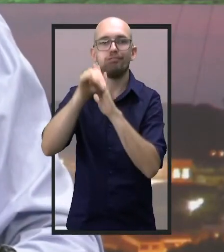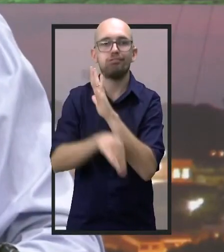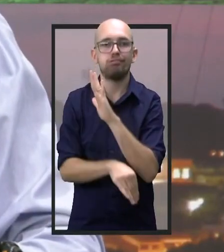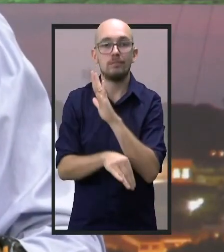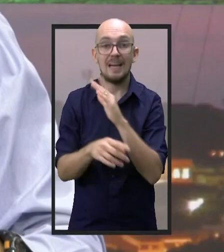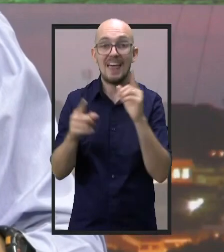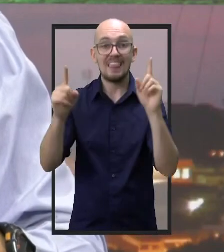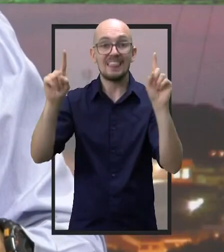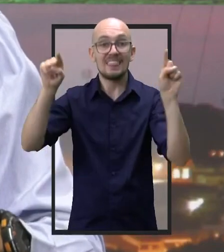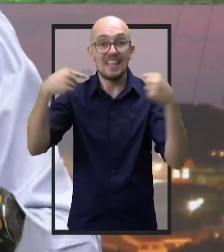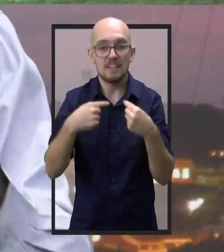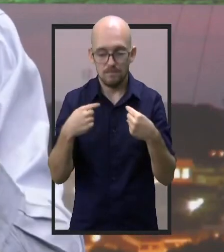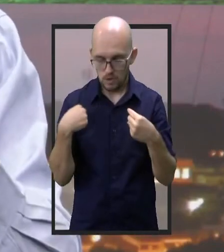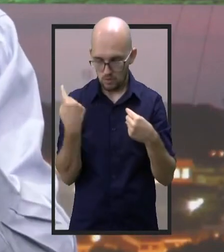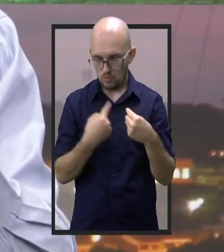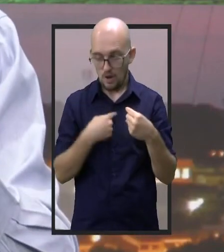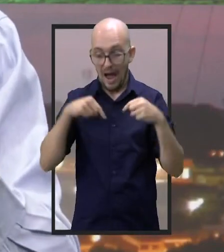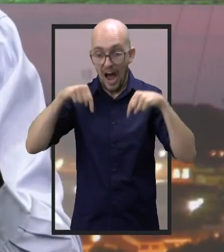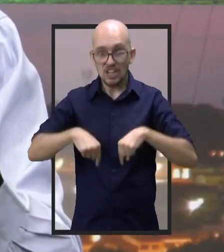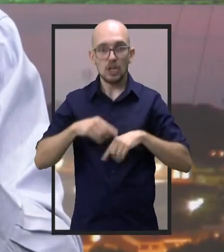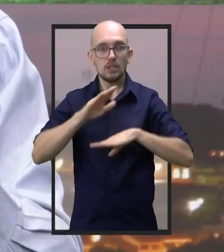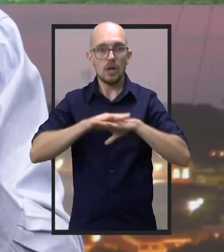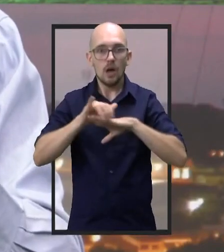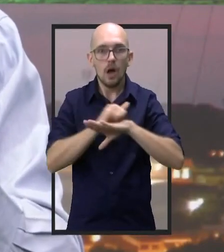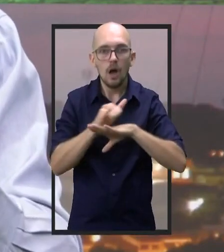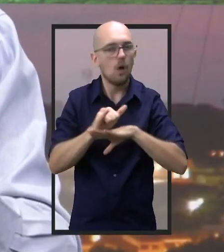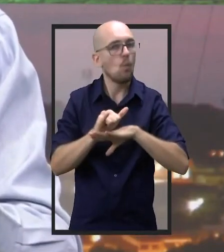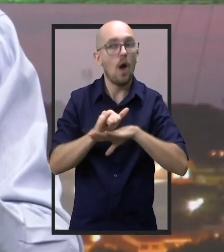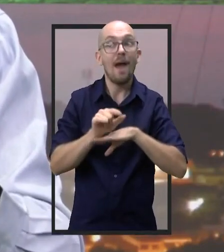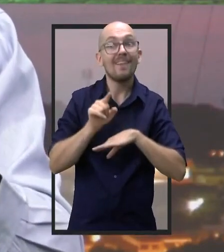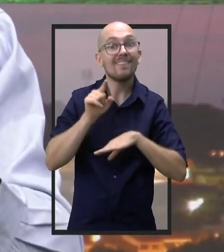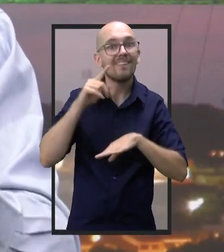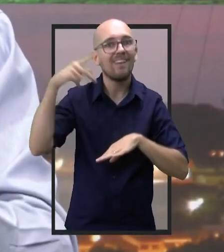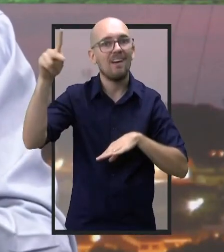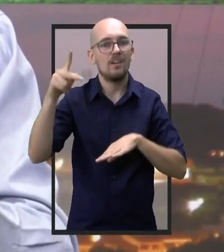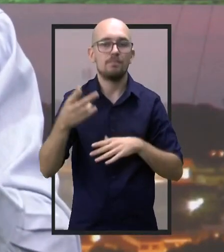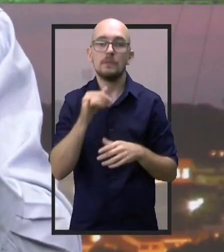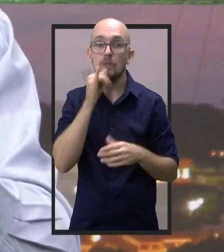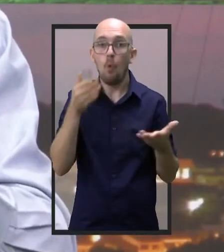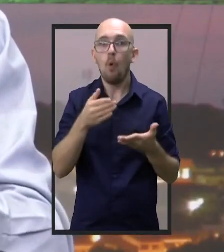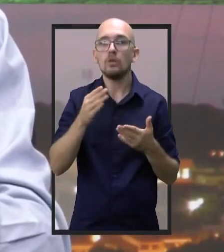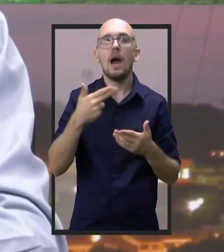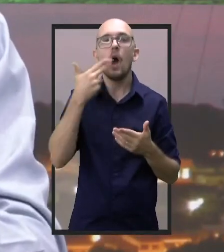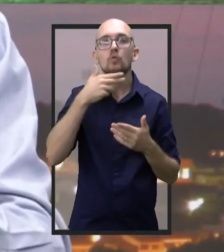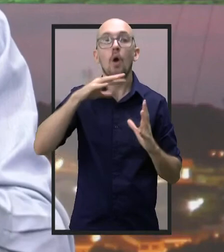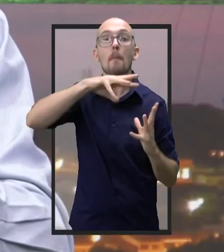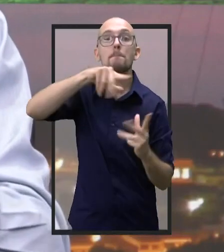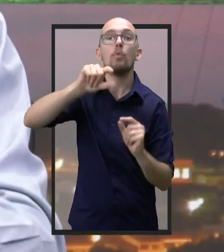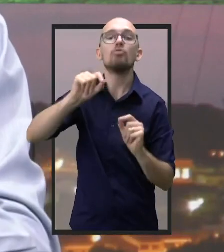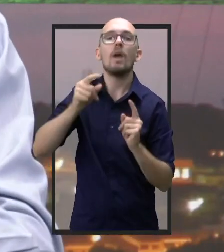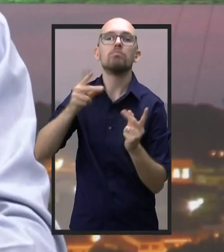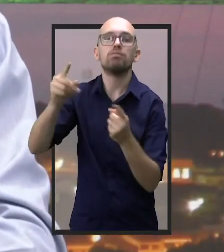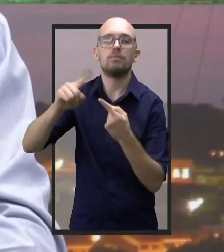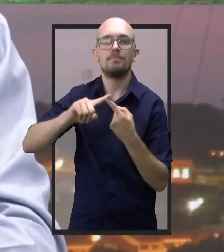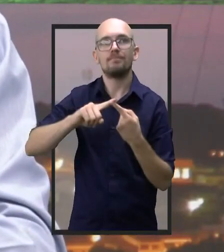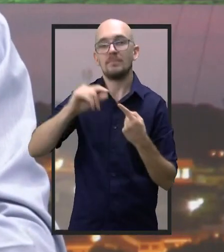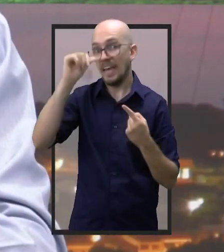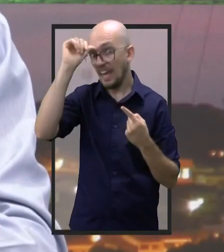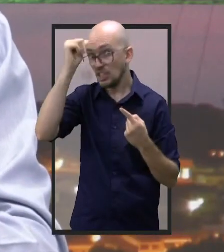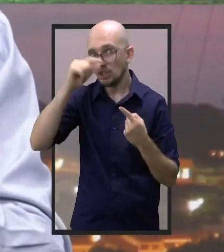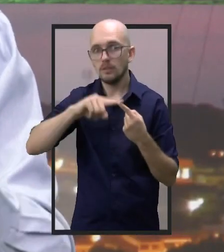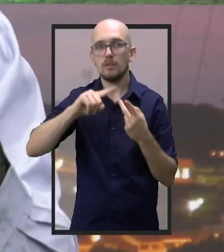lá. Não é? Hoje, quem produz açúcar no mundo? Índia, Tailândia, Austrália, nós